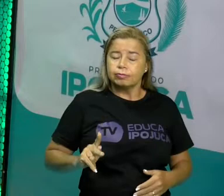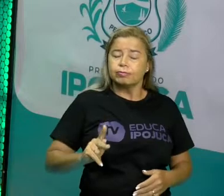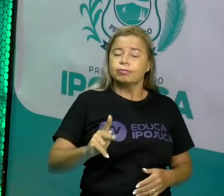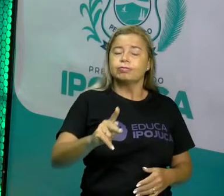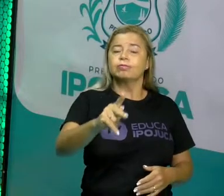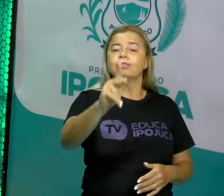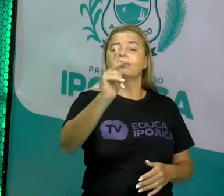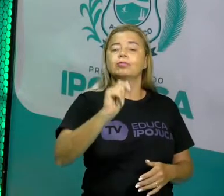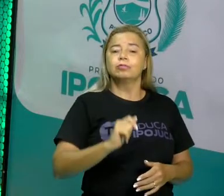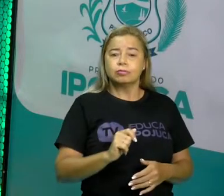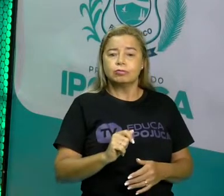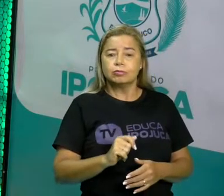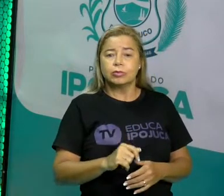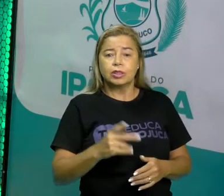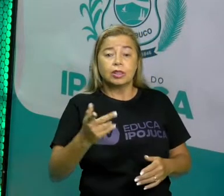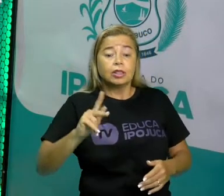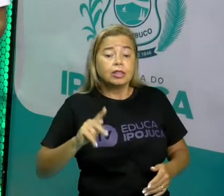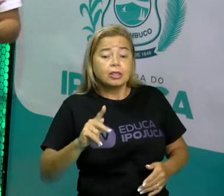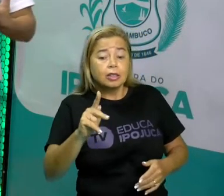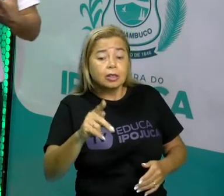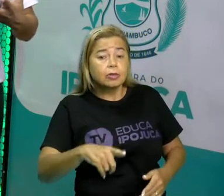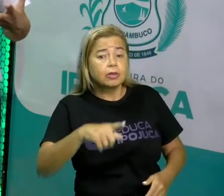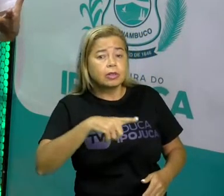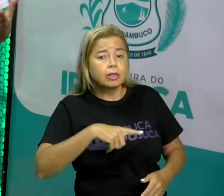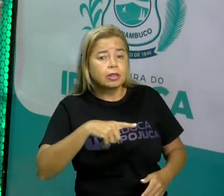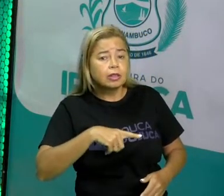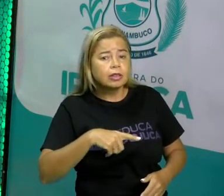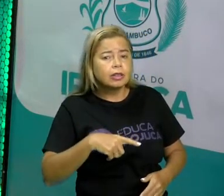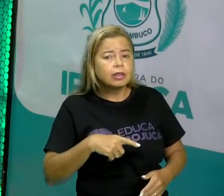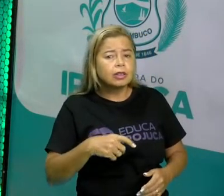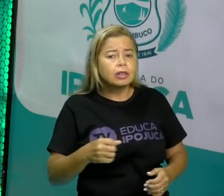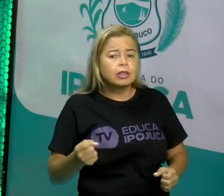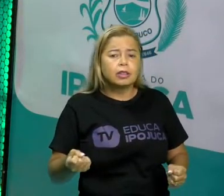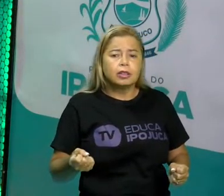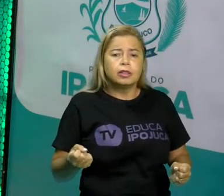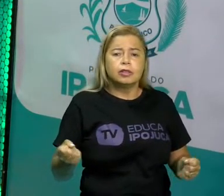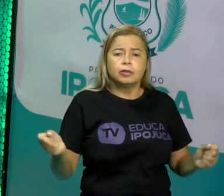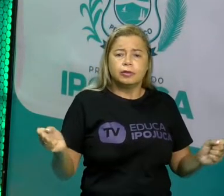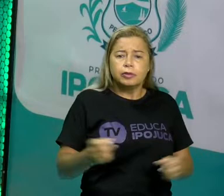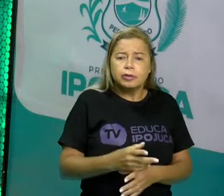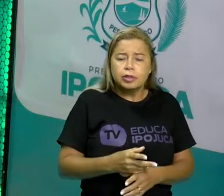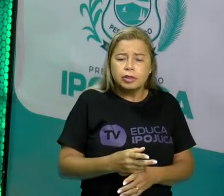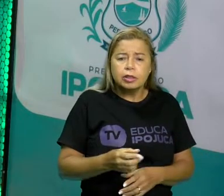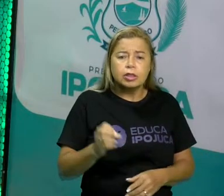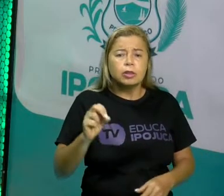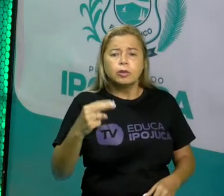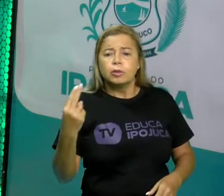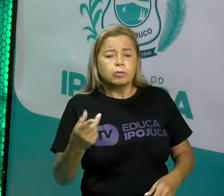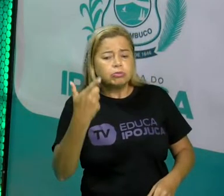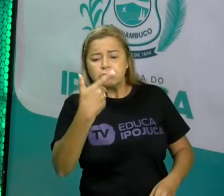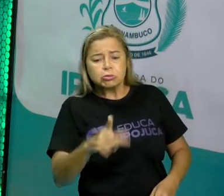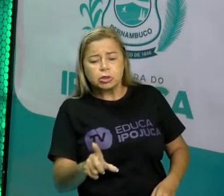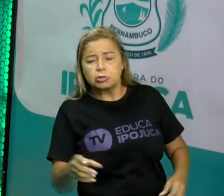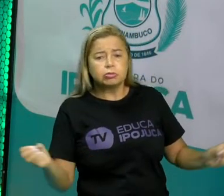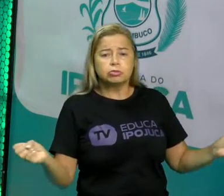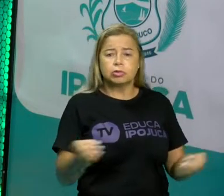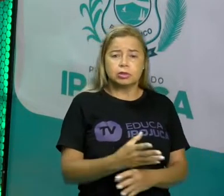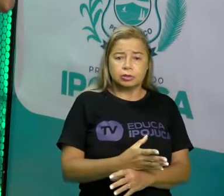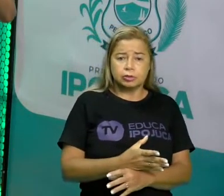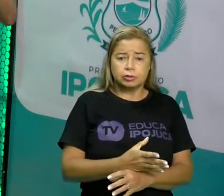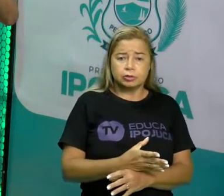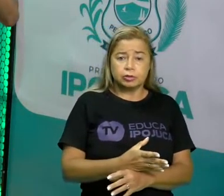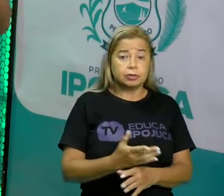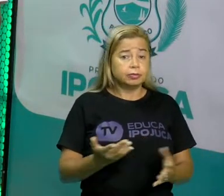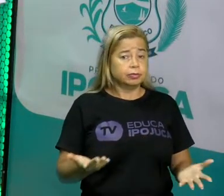finita ou infinita? Como é que você indica, né, se a sequência é finita, que